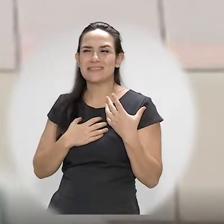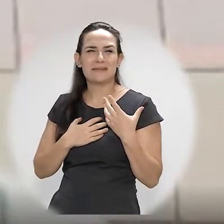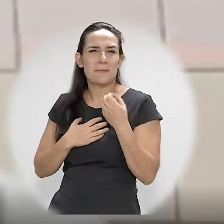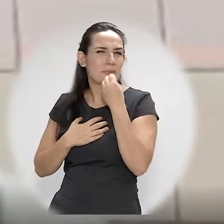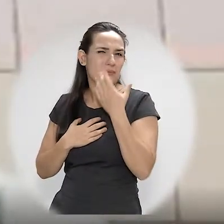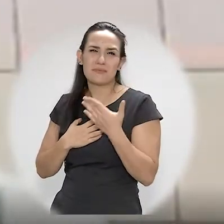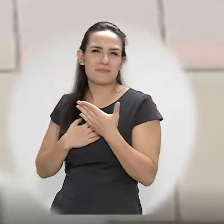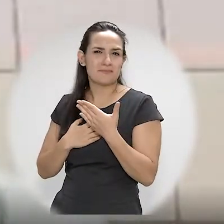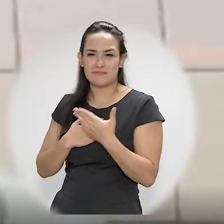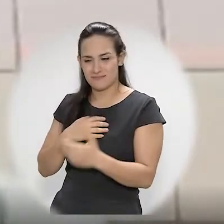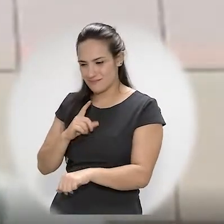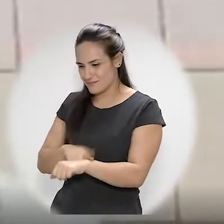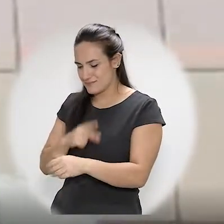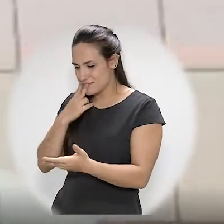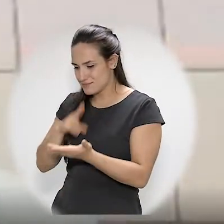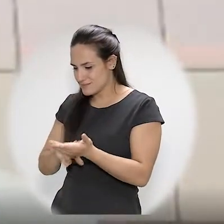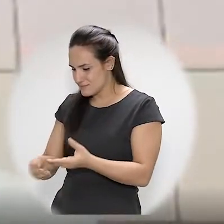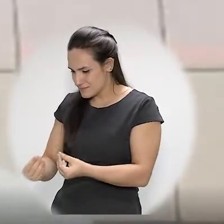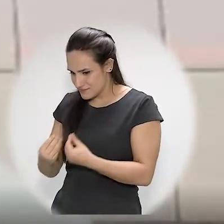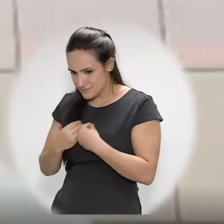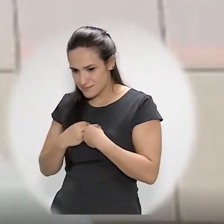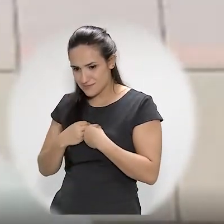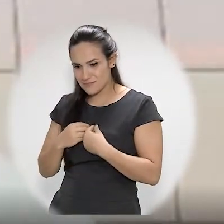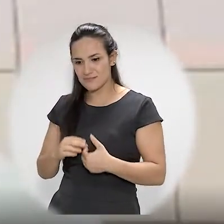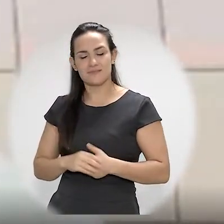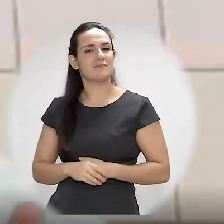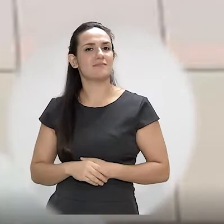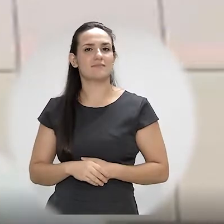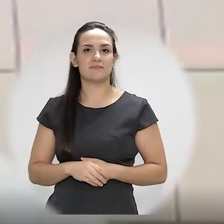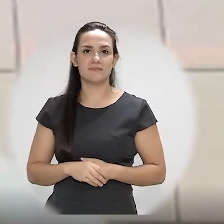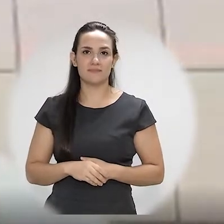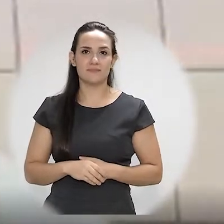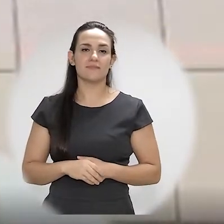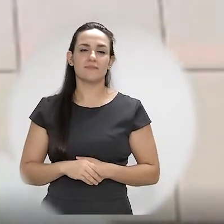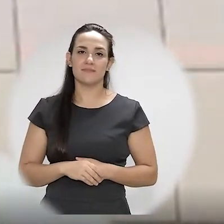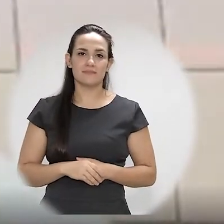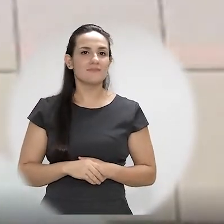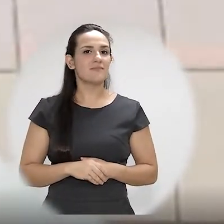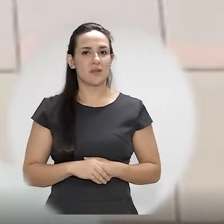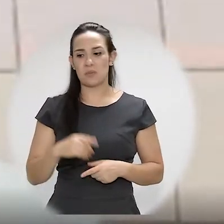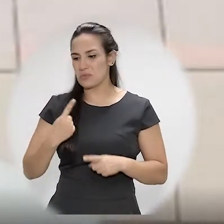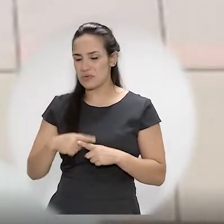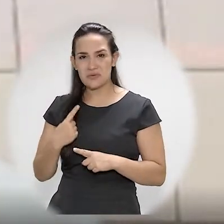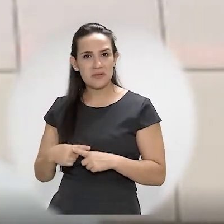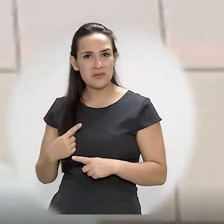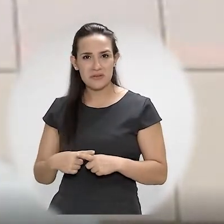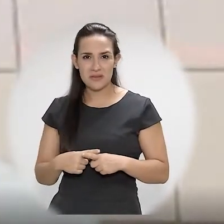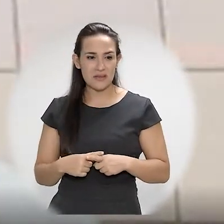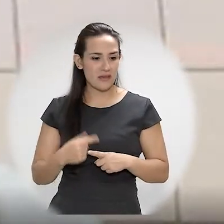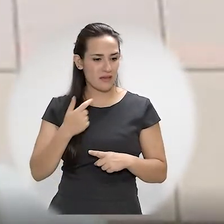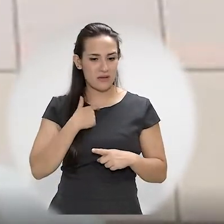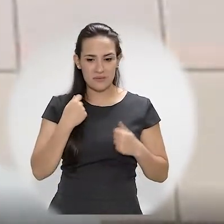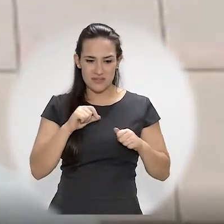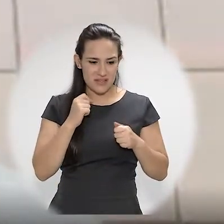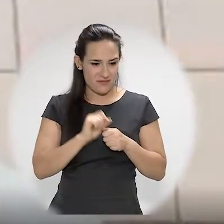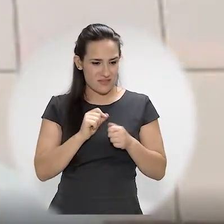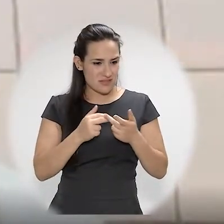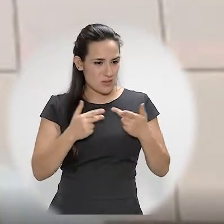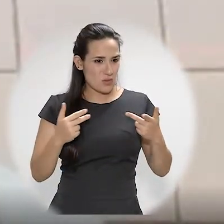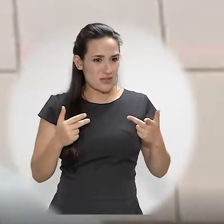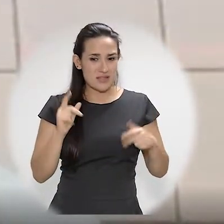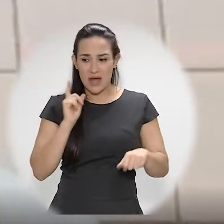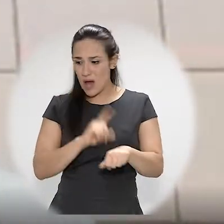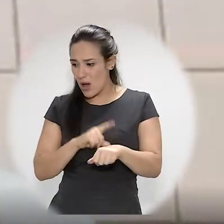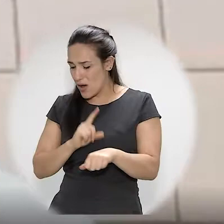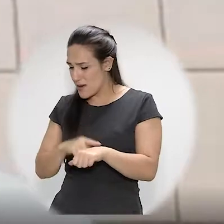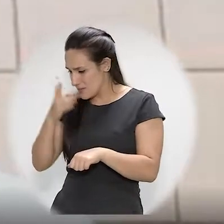bom receber aquilo, sabe? Depois de tudo aquilo, de eu estar daquele jeito, naquela situação com a paciente, receber a